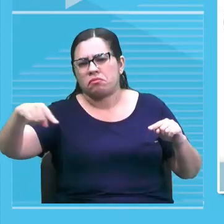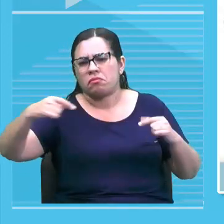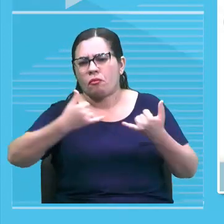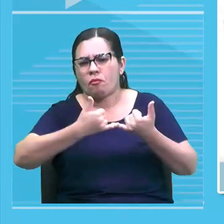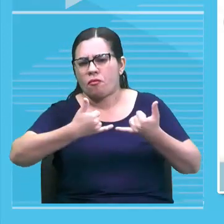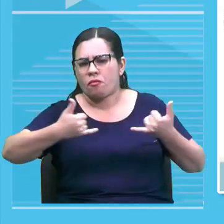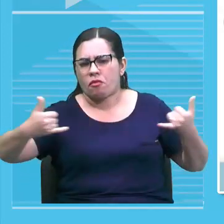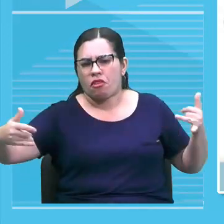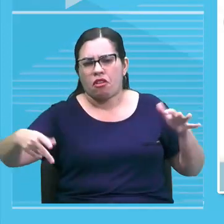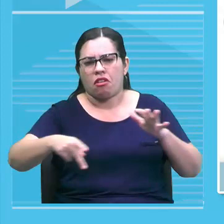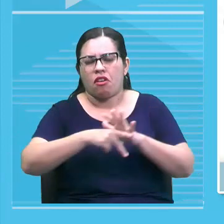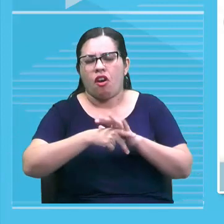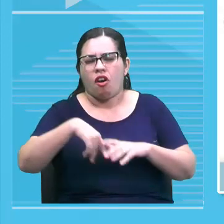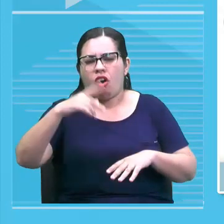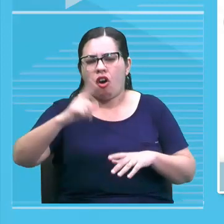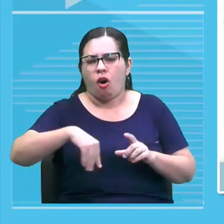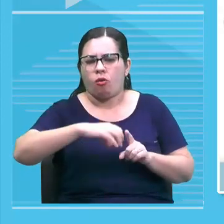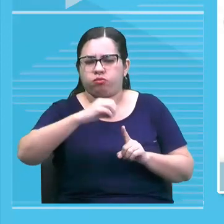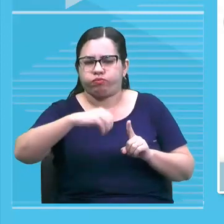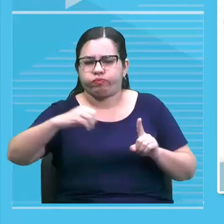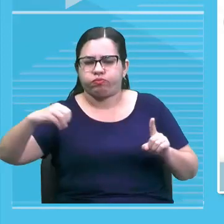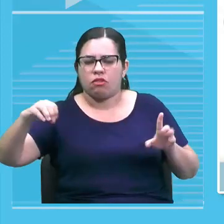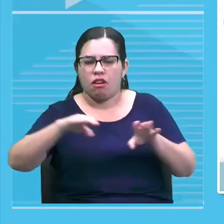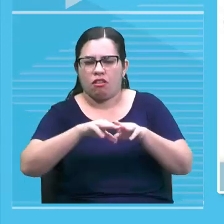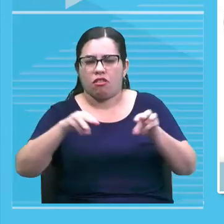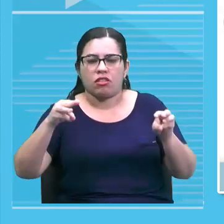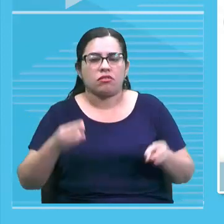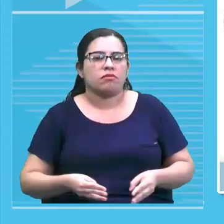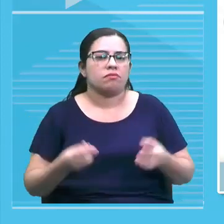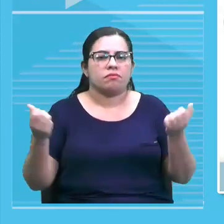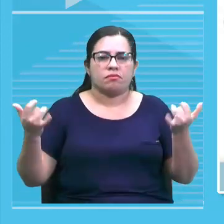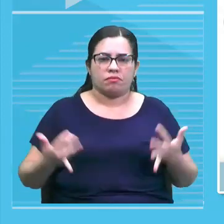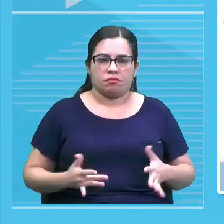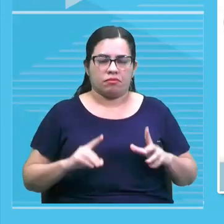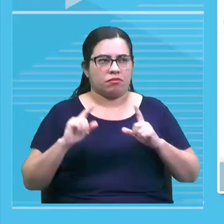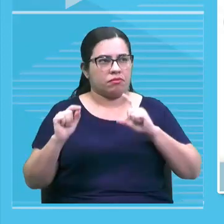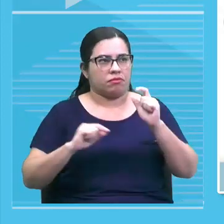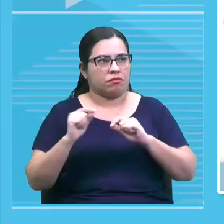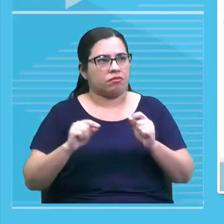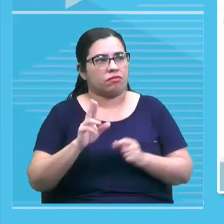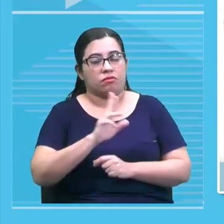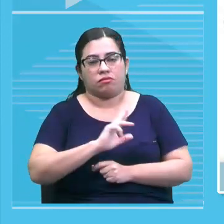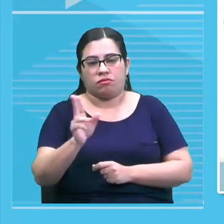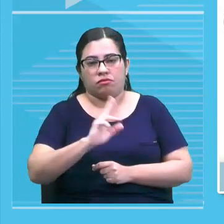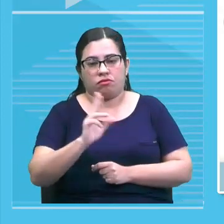as ondas eletromagnéticas é chamado de espectro